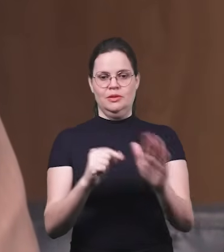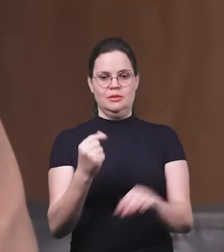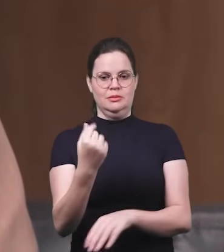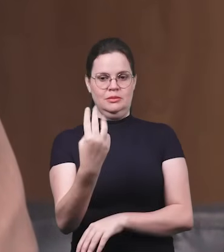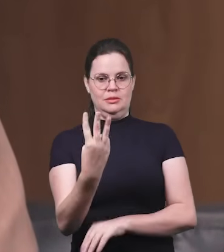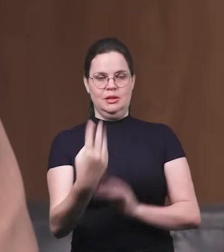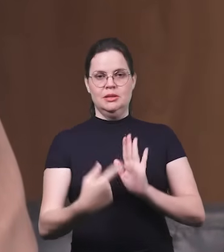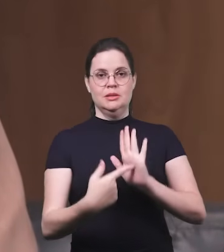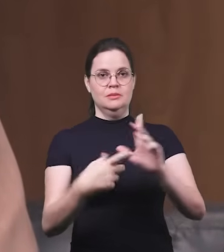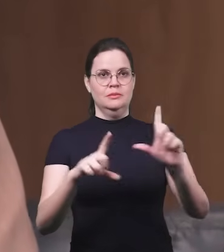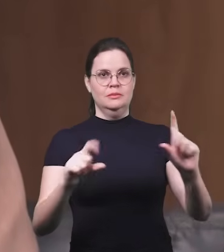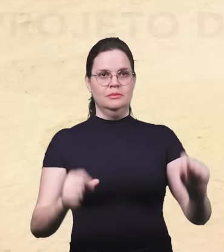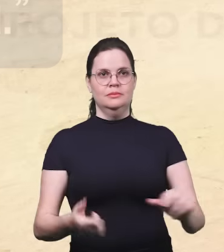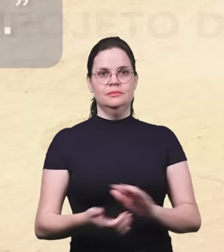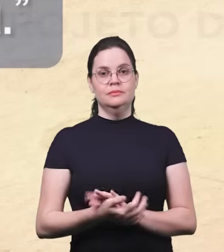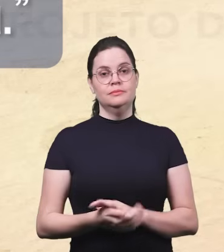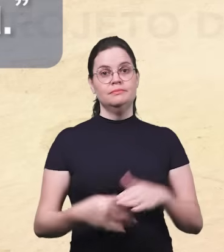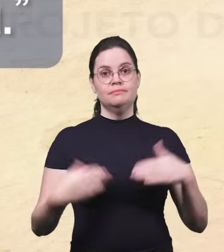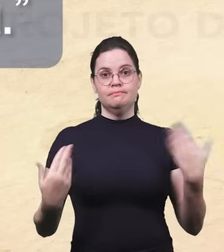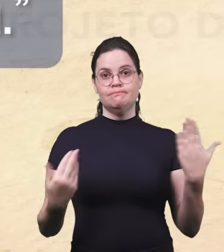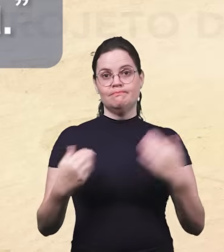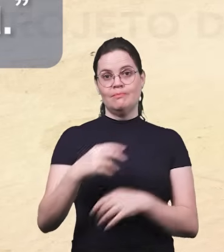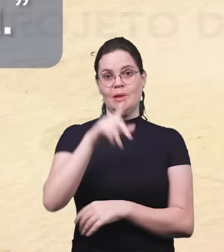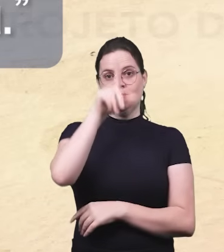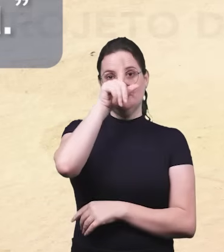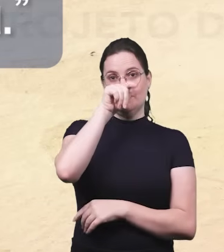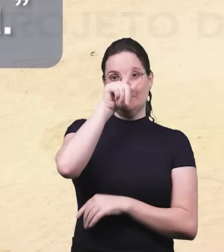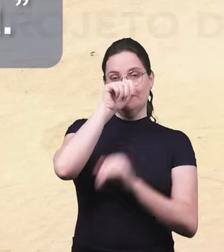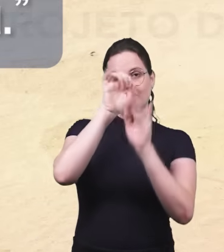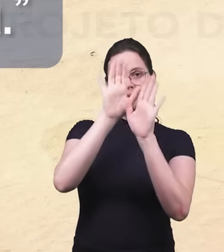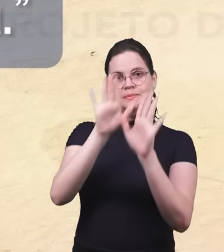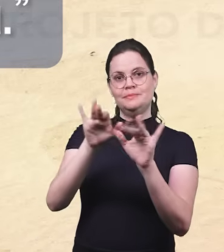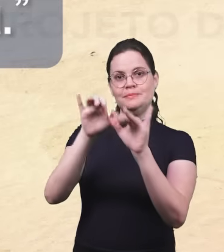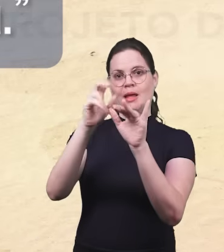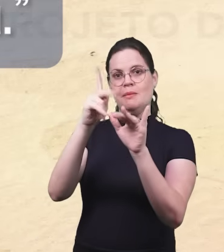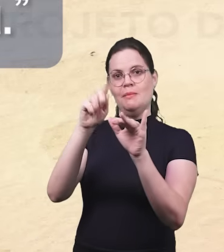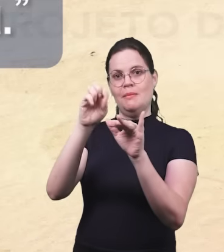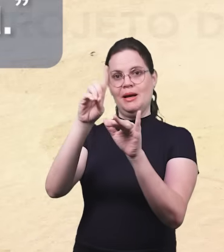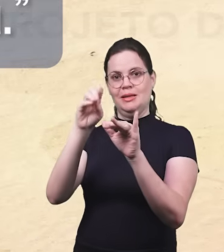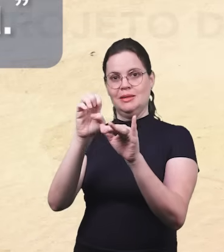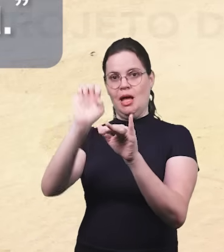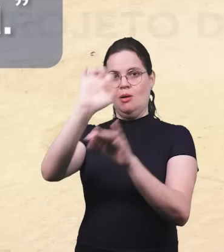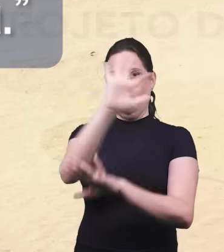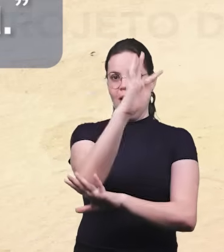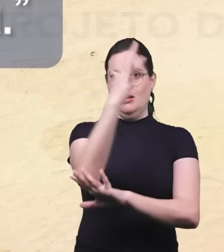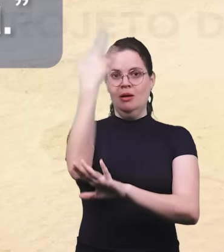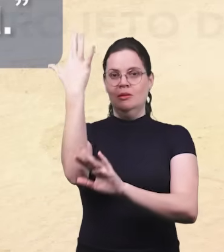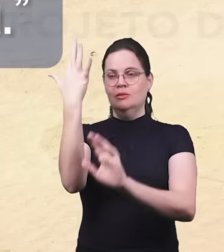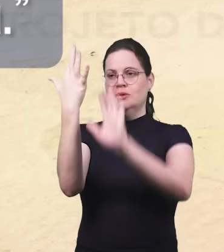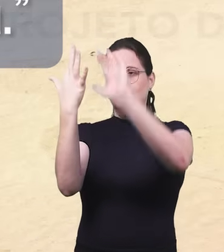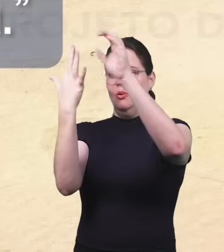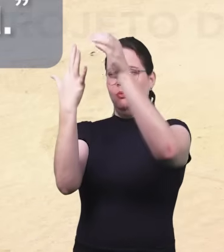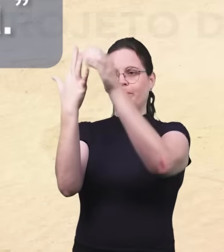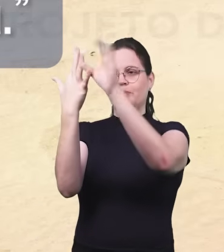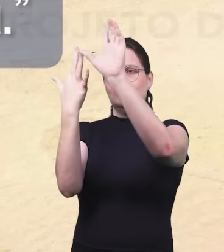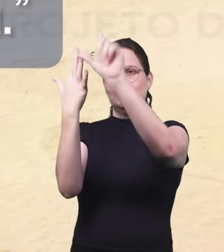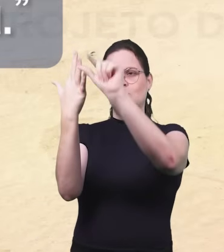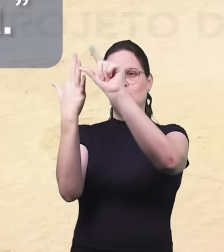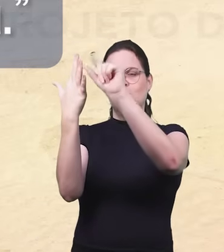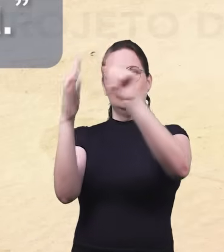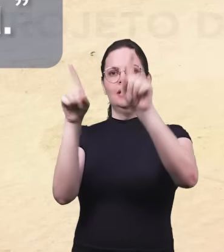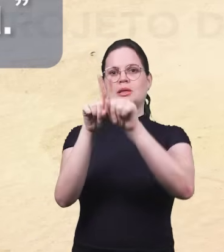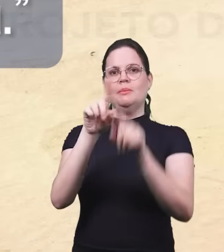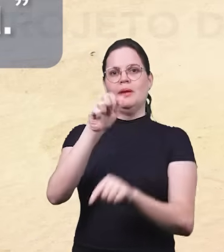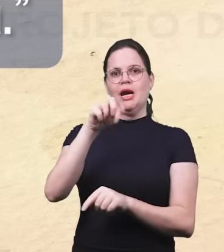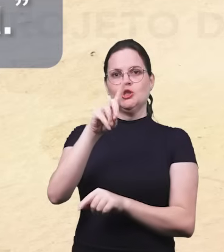verso 3, que diz assim: Até o pardal encontrou casa e a andorinha, ninho para si e para